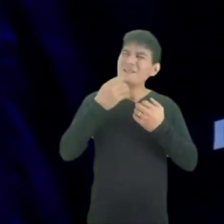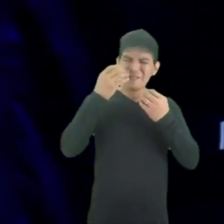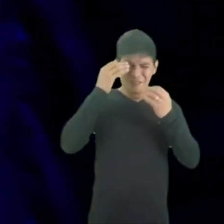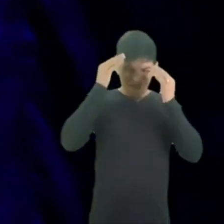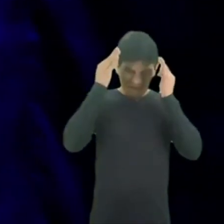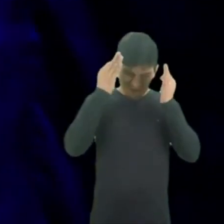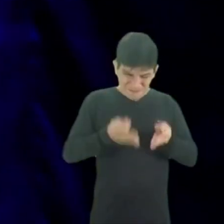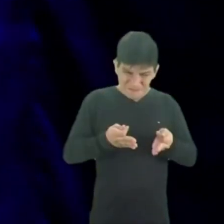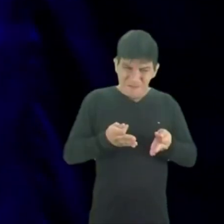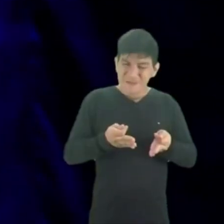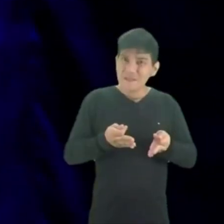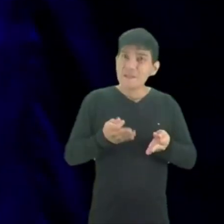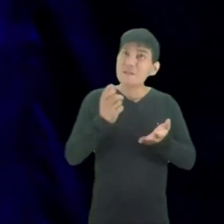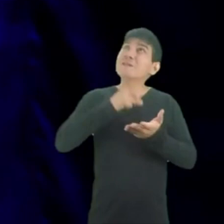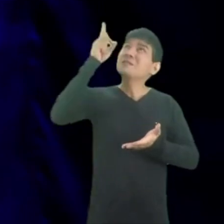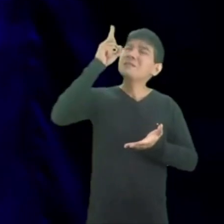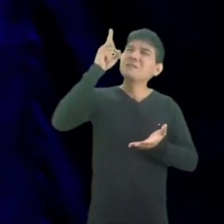Senhor.